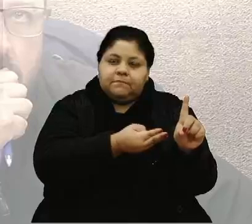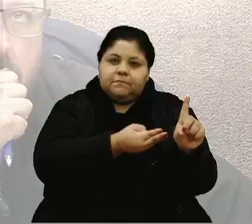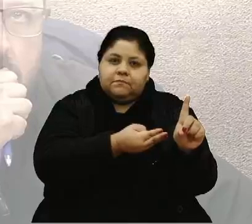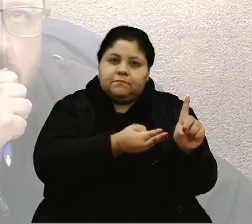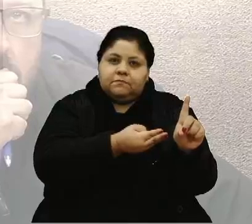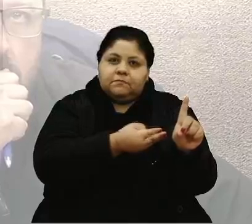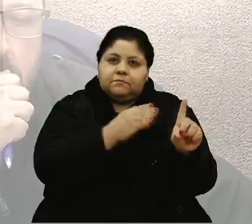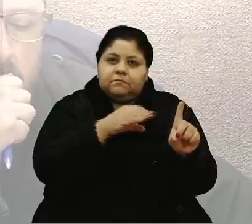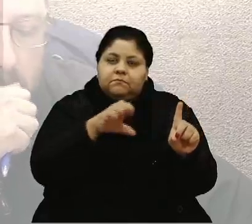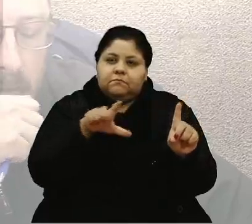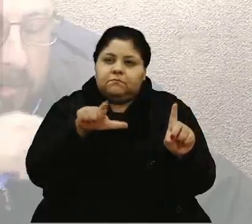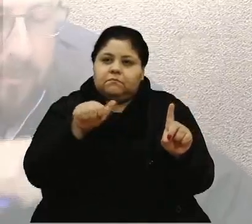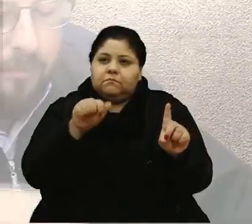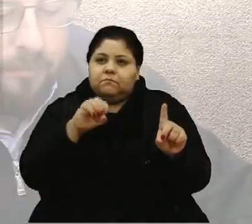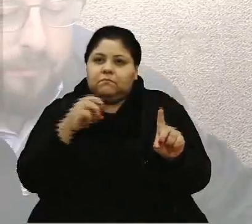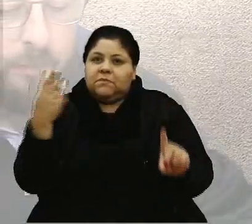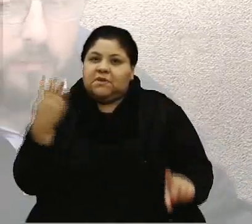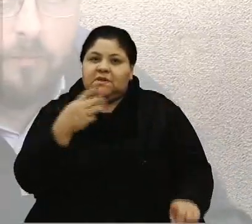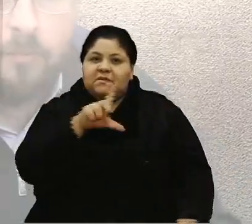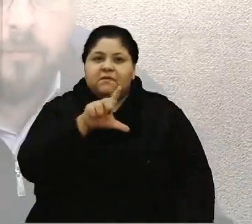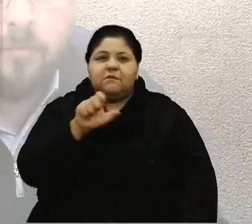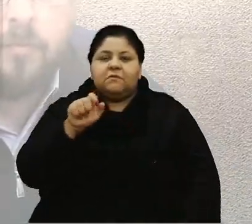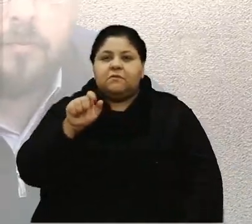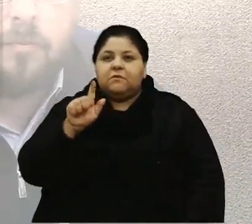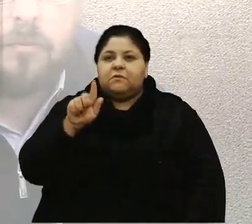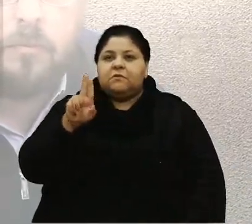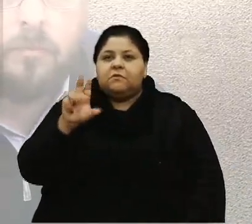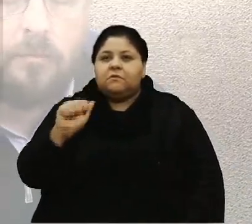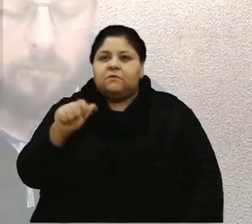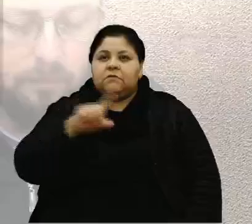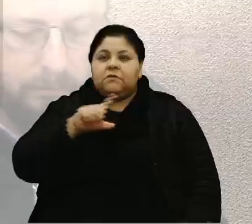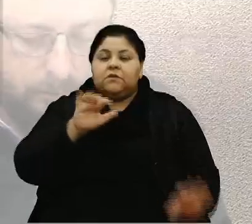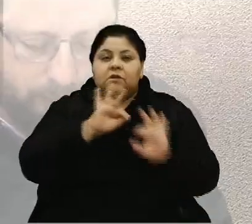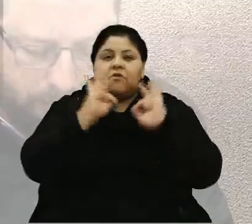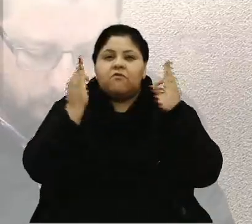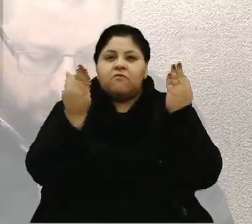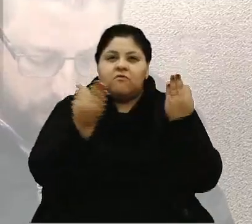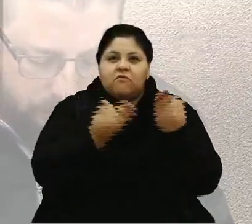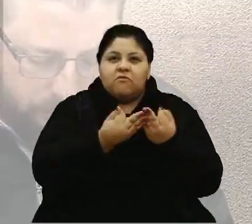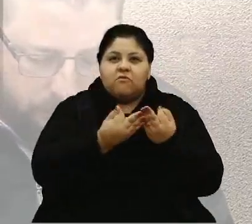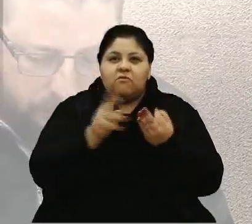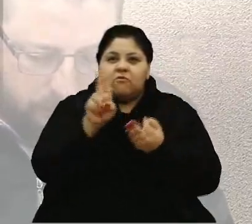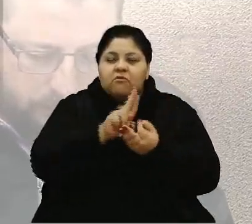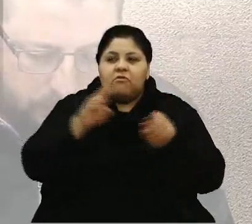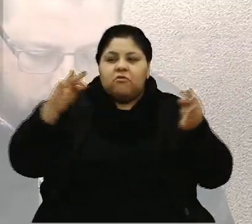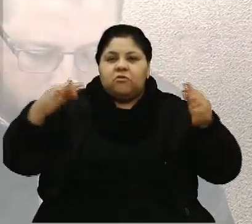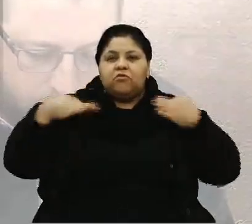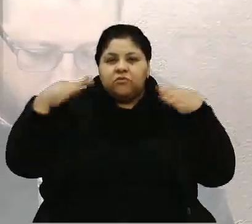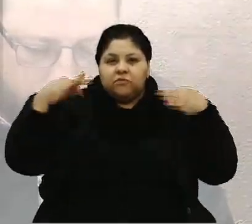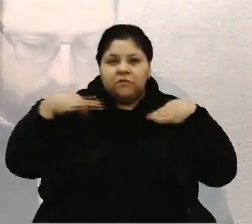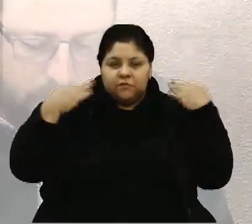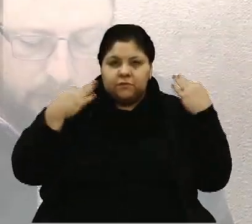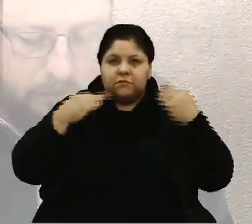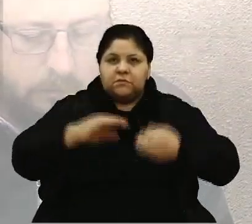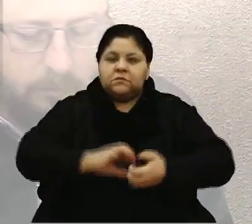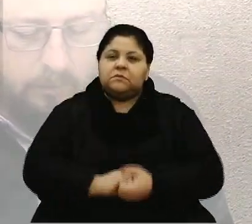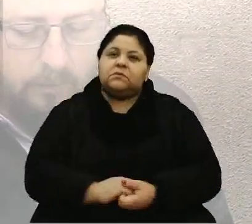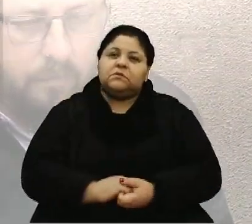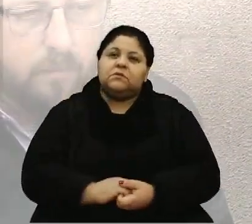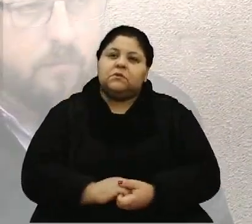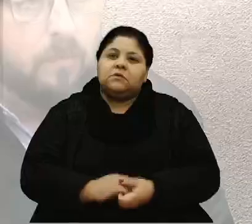aos céus, Terceira Légua. Tenho os parentes ali, os Tonieto, usam do turismo, Casa Bonet.